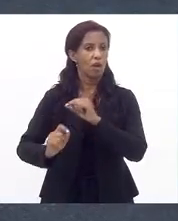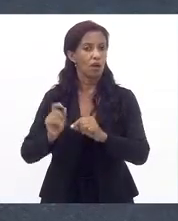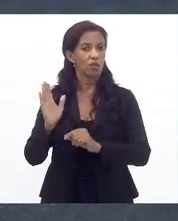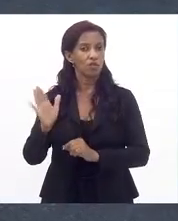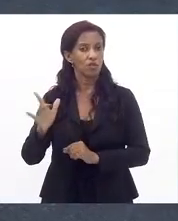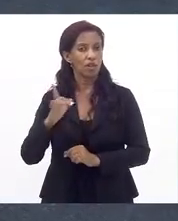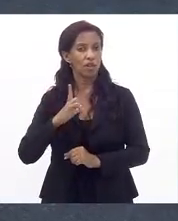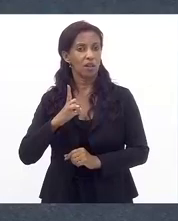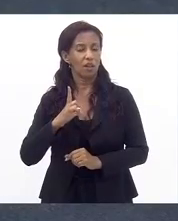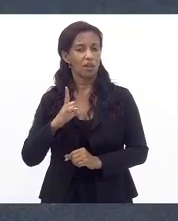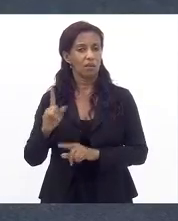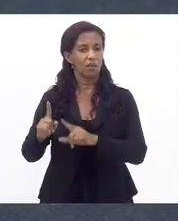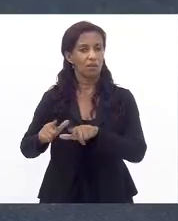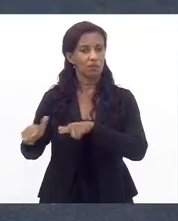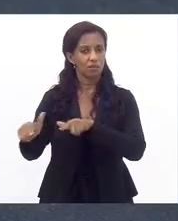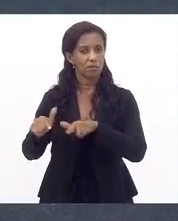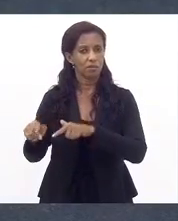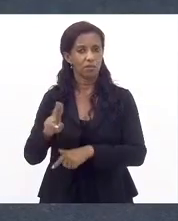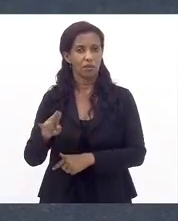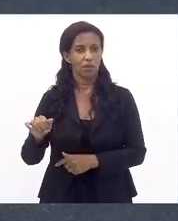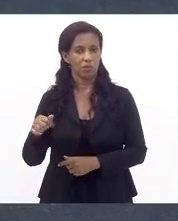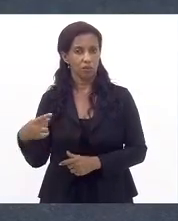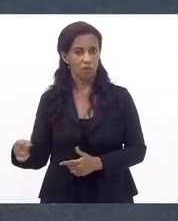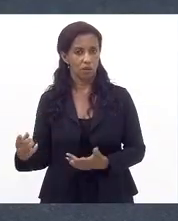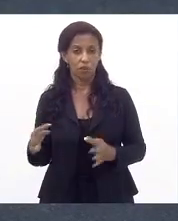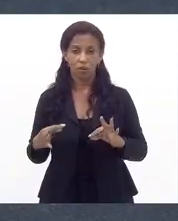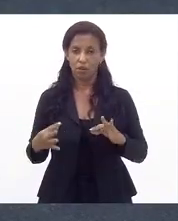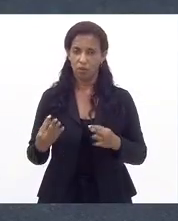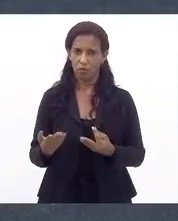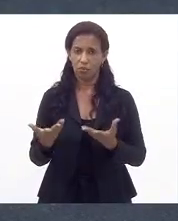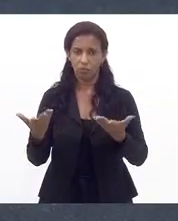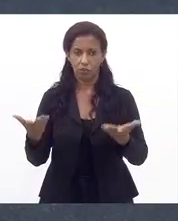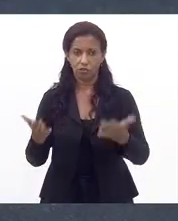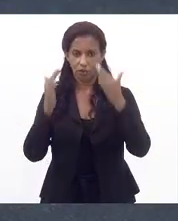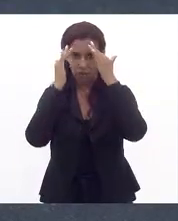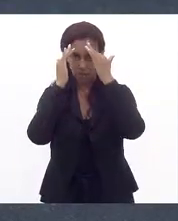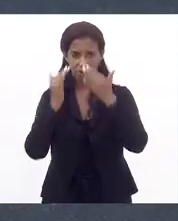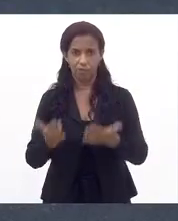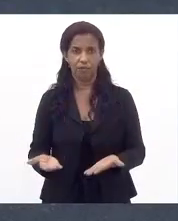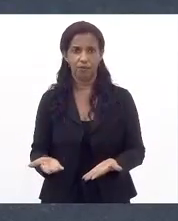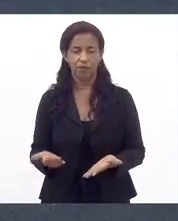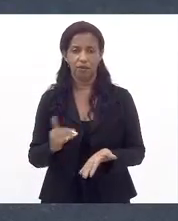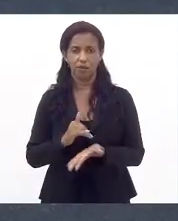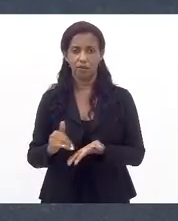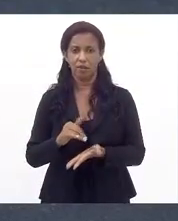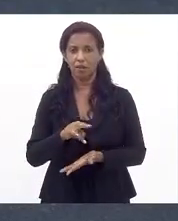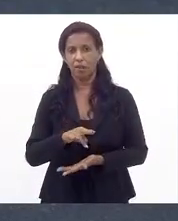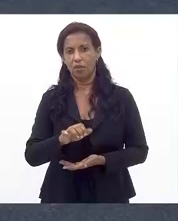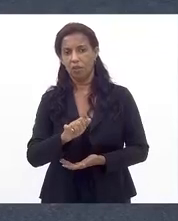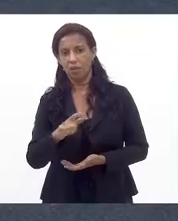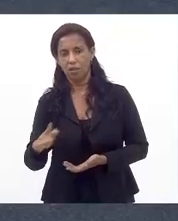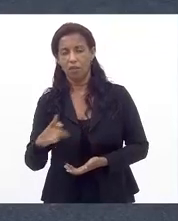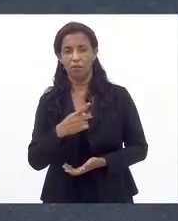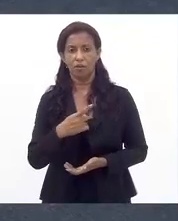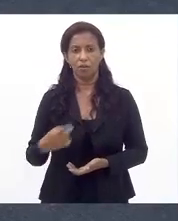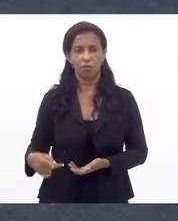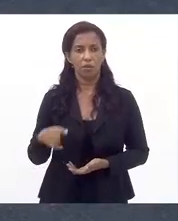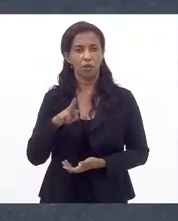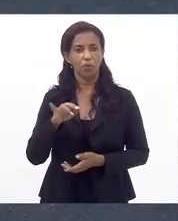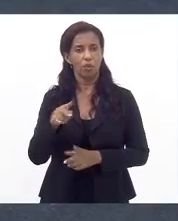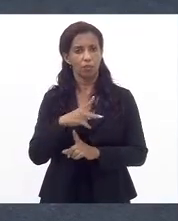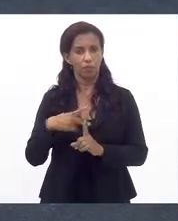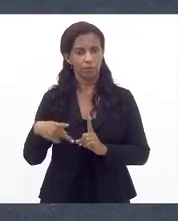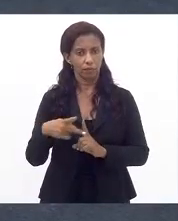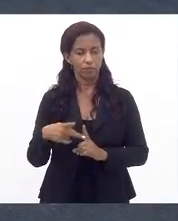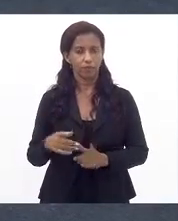previsto aos servidores da União então com toda a velha né ao o secretário Nelson ao presidente do Rio